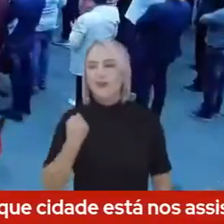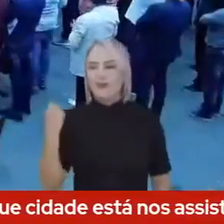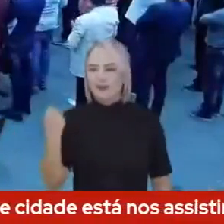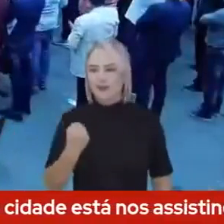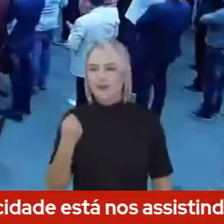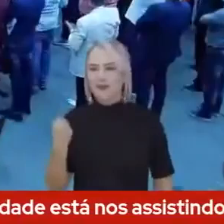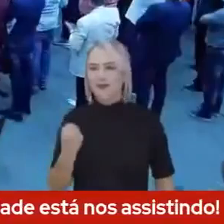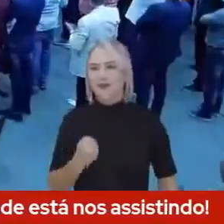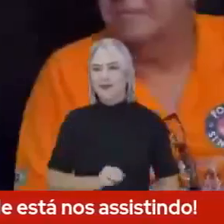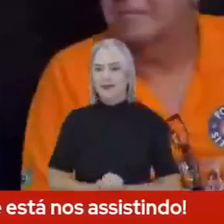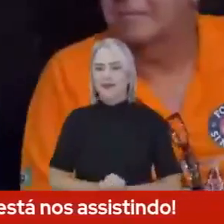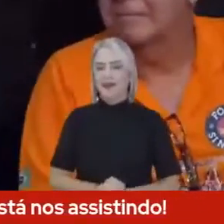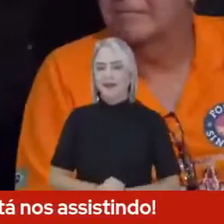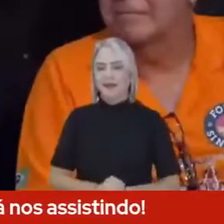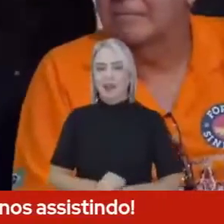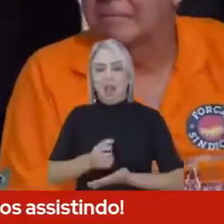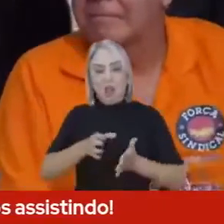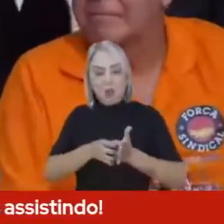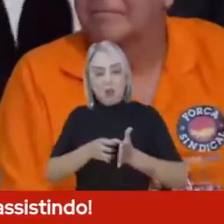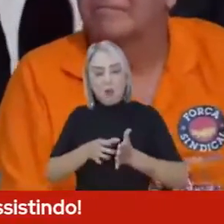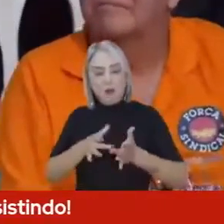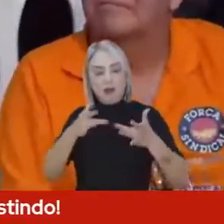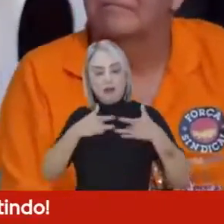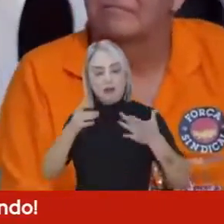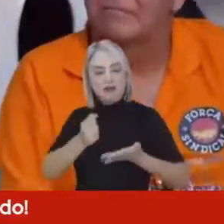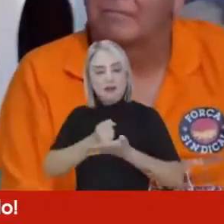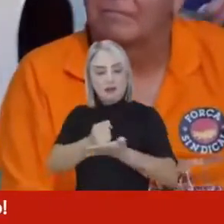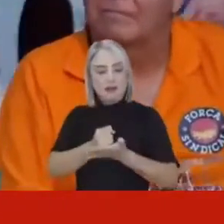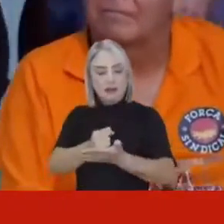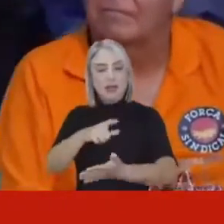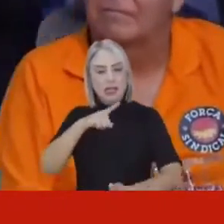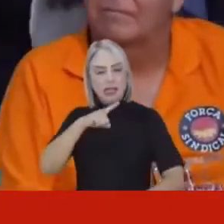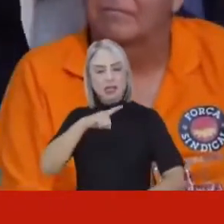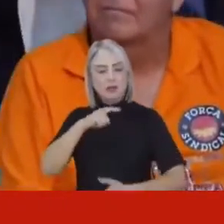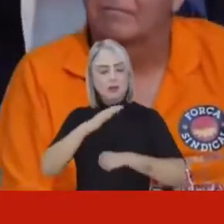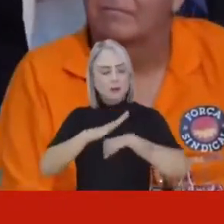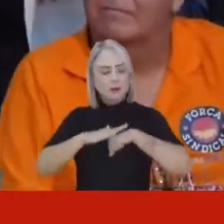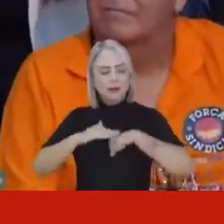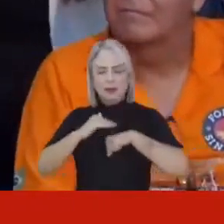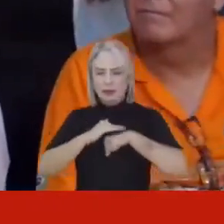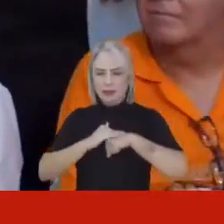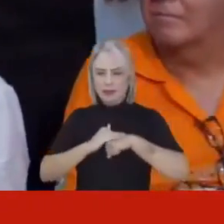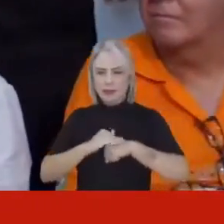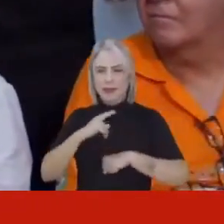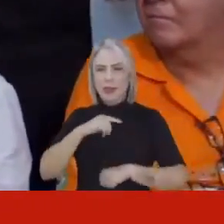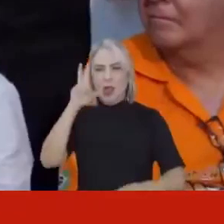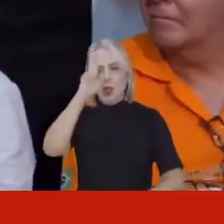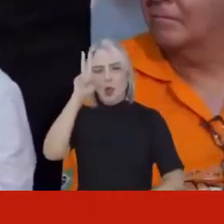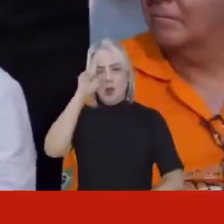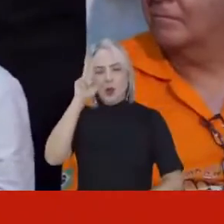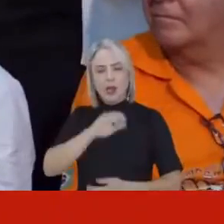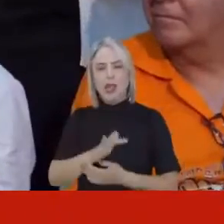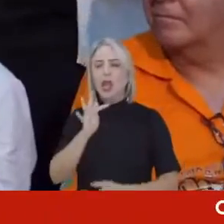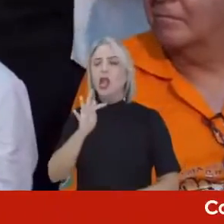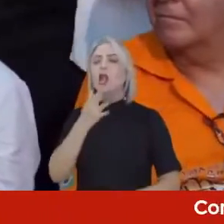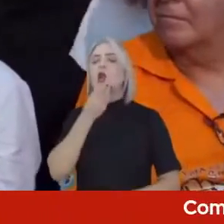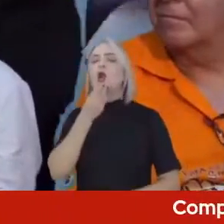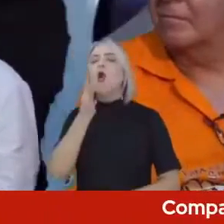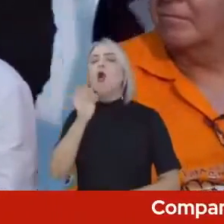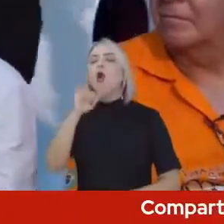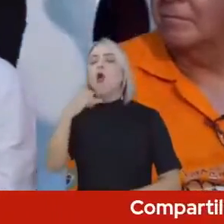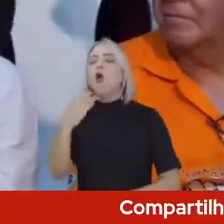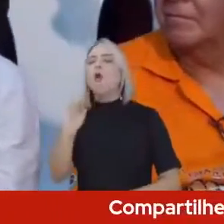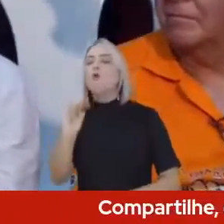O Solidariedade, eu tenho um grande carinho. Eu me lembro do Franco Montoro,